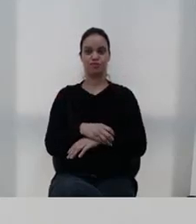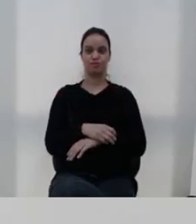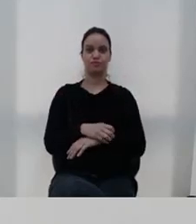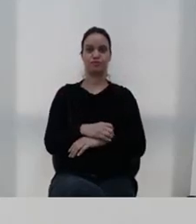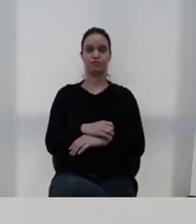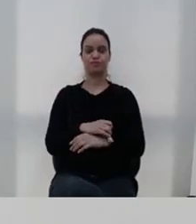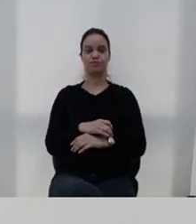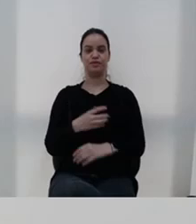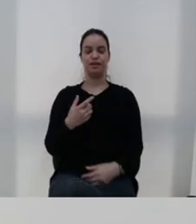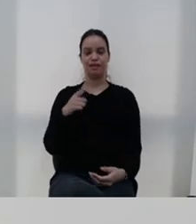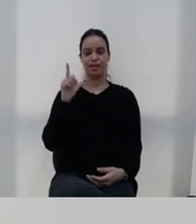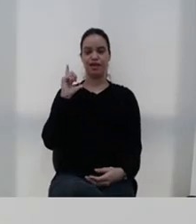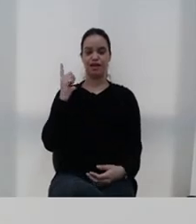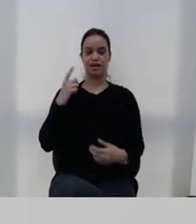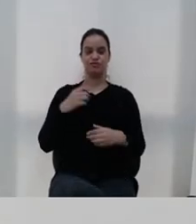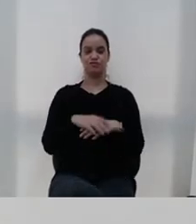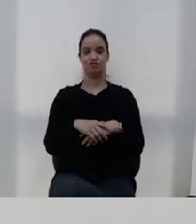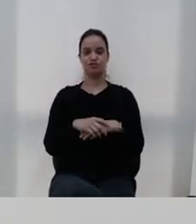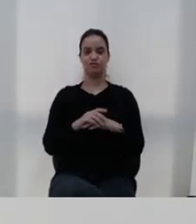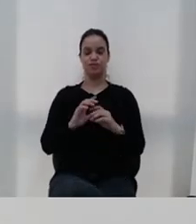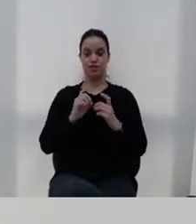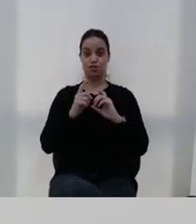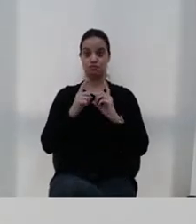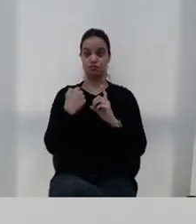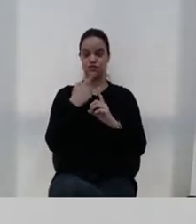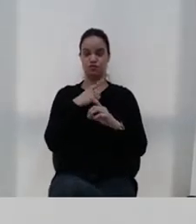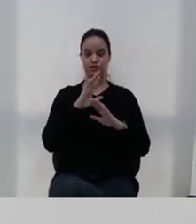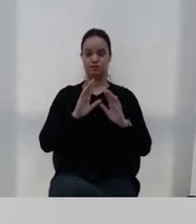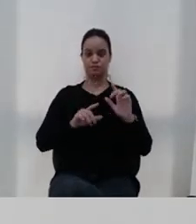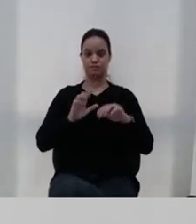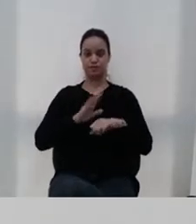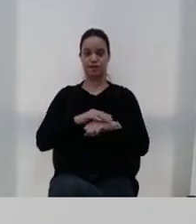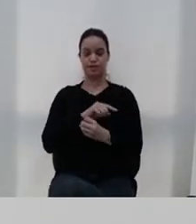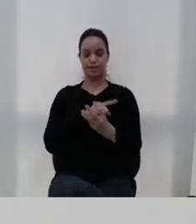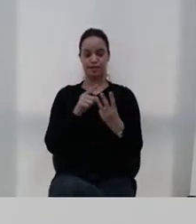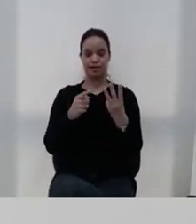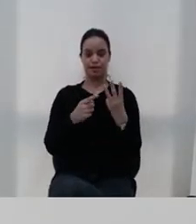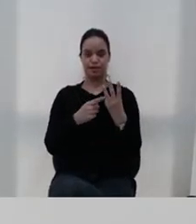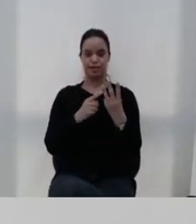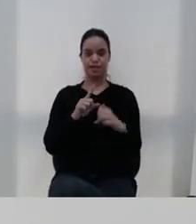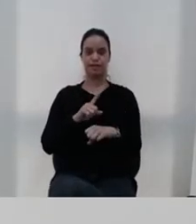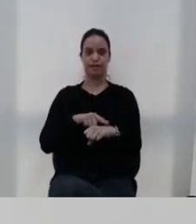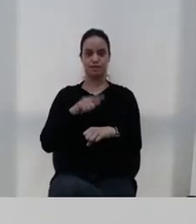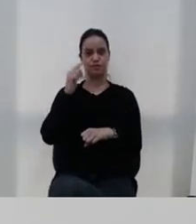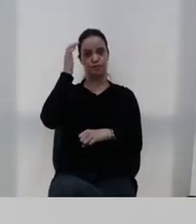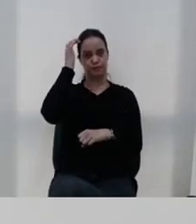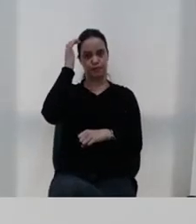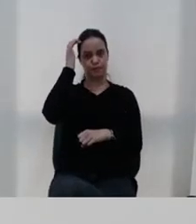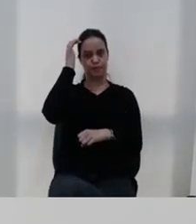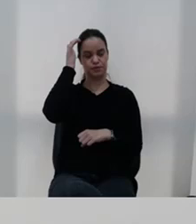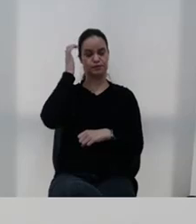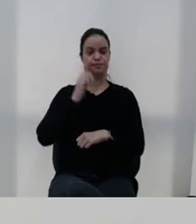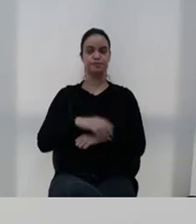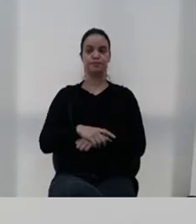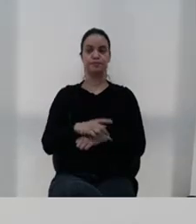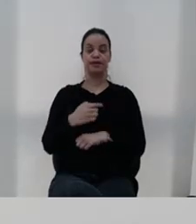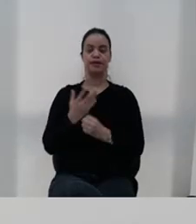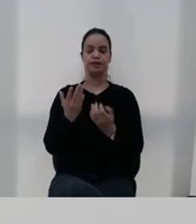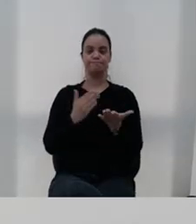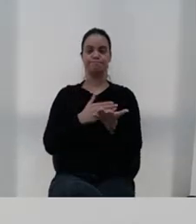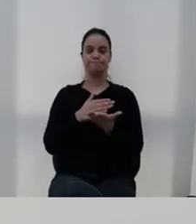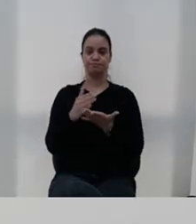últimas sessões realizadas no Conselho na Estrada, 3 momentos de momento aberto, e